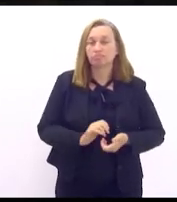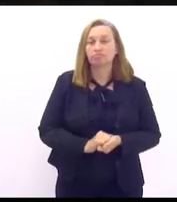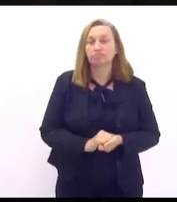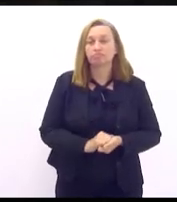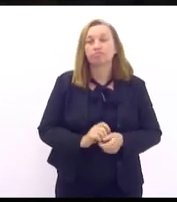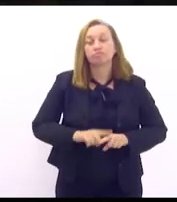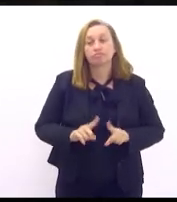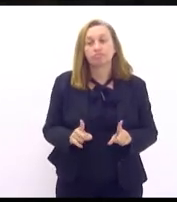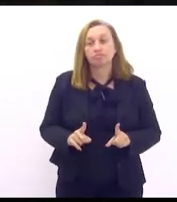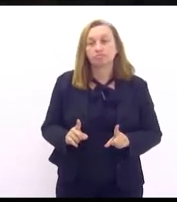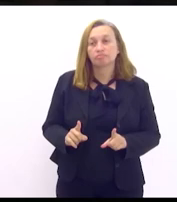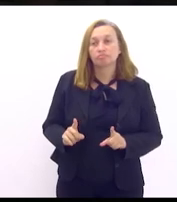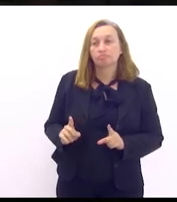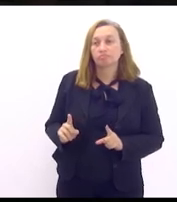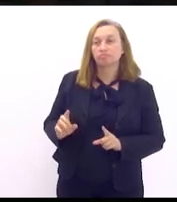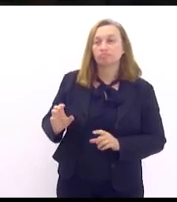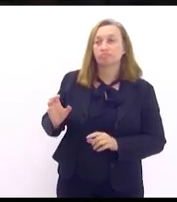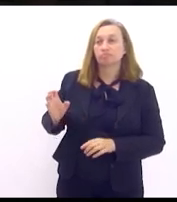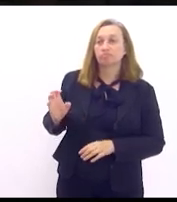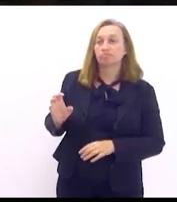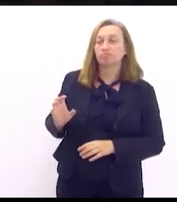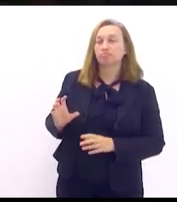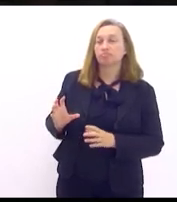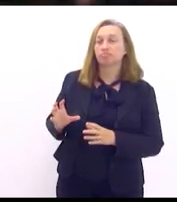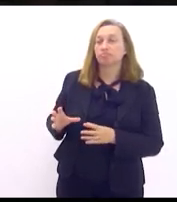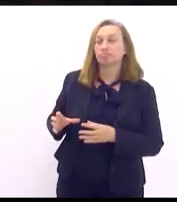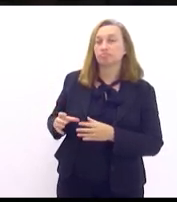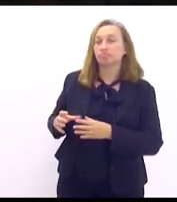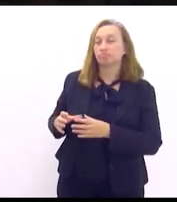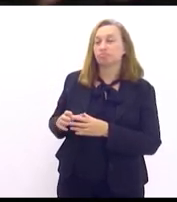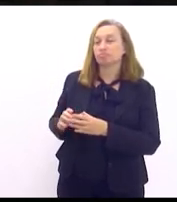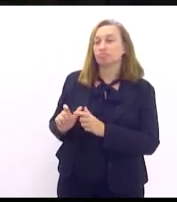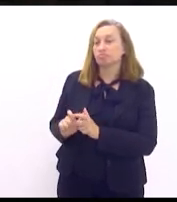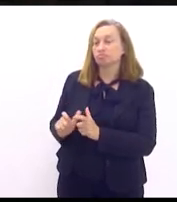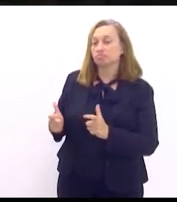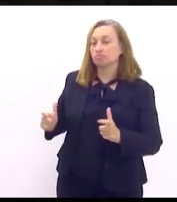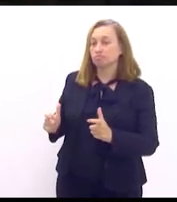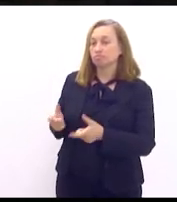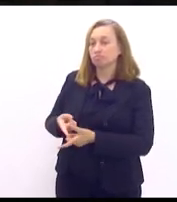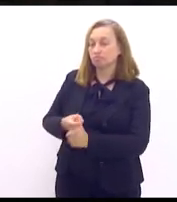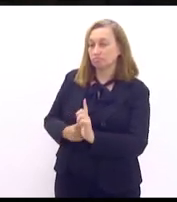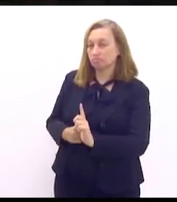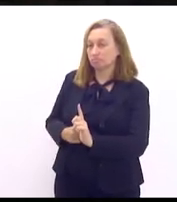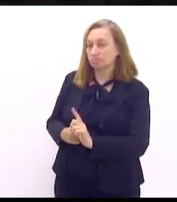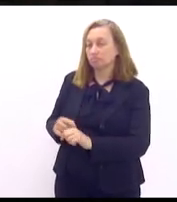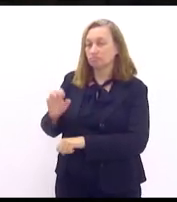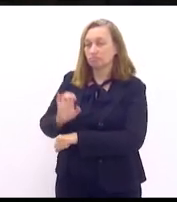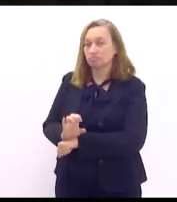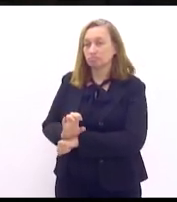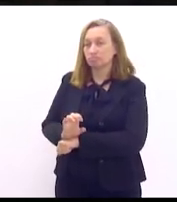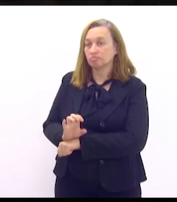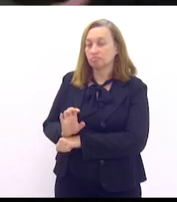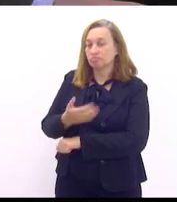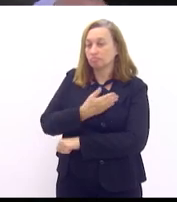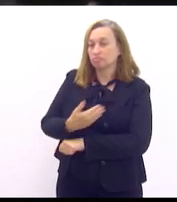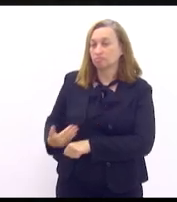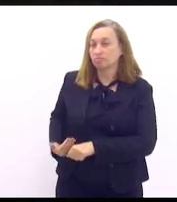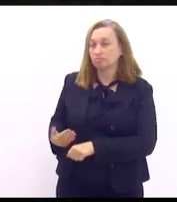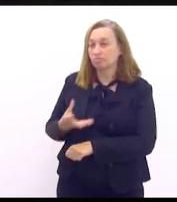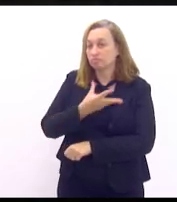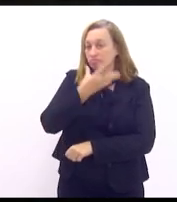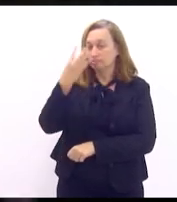os grandes devedores do Estado, o governo, ó, passa pano, devem